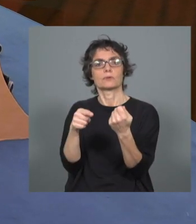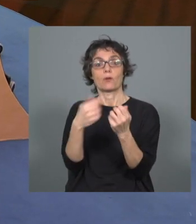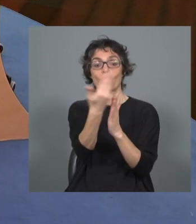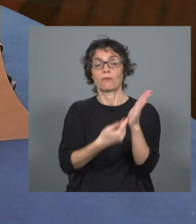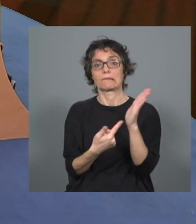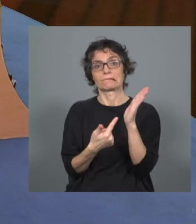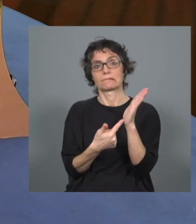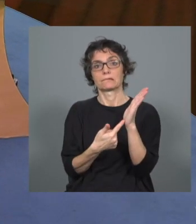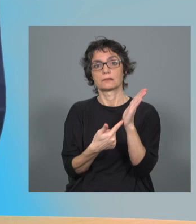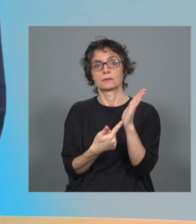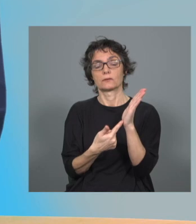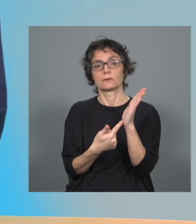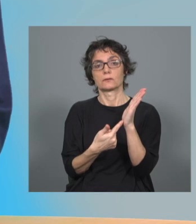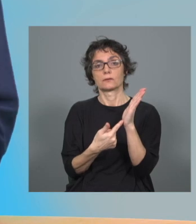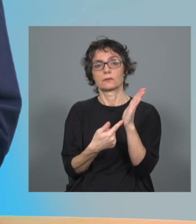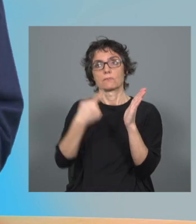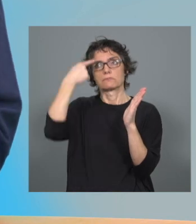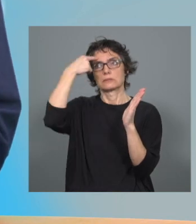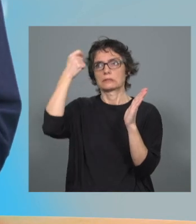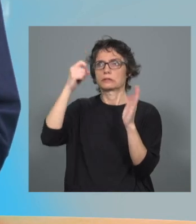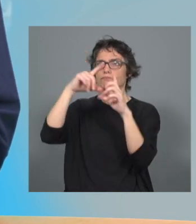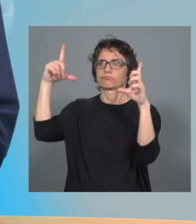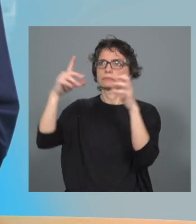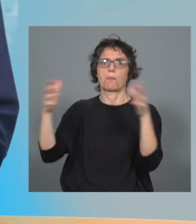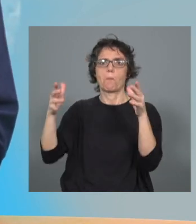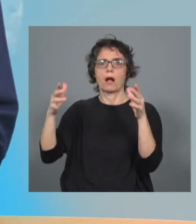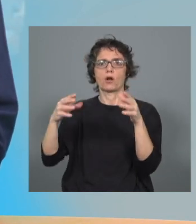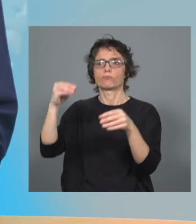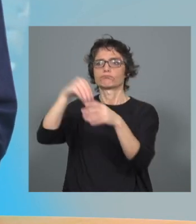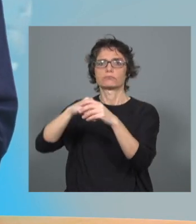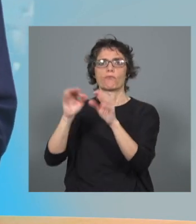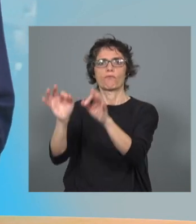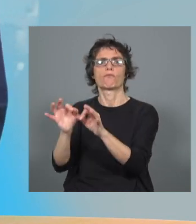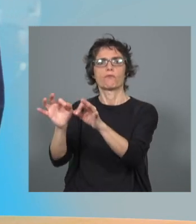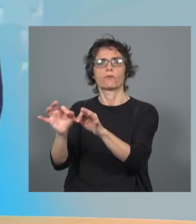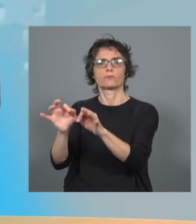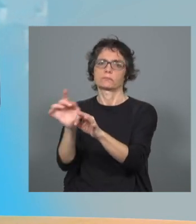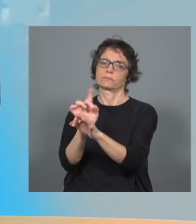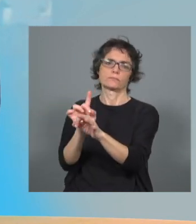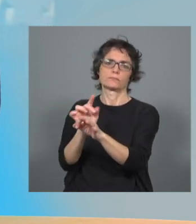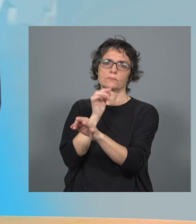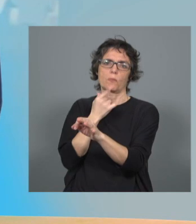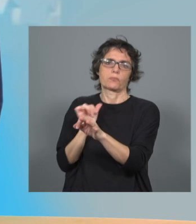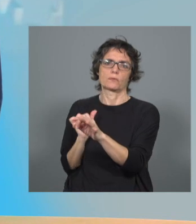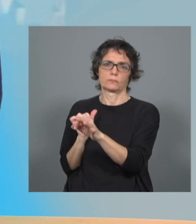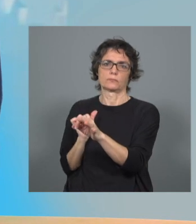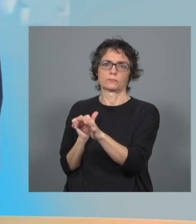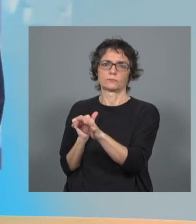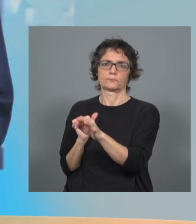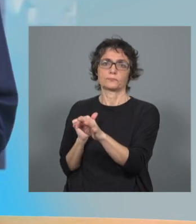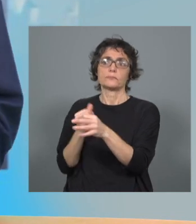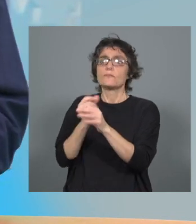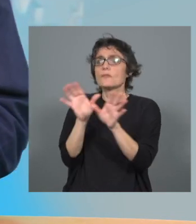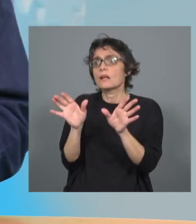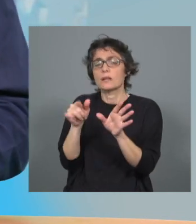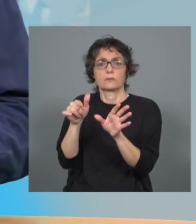sendo o reflexo dessa maioria que votou favoravelmente neste acórdão. Não quer dizer que